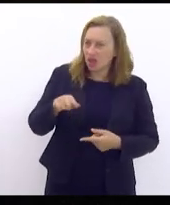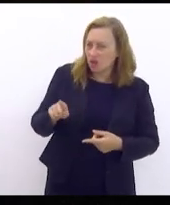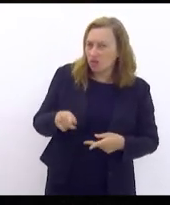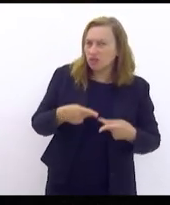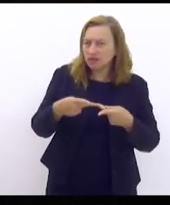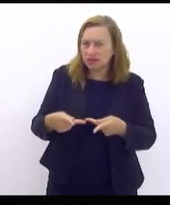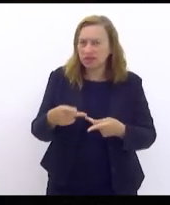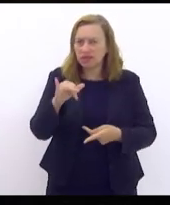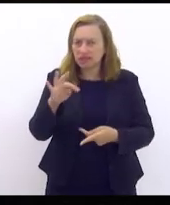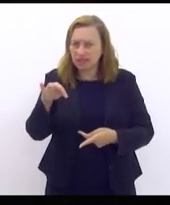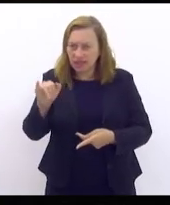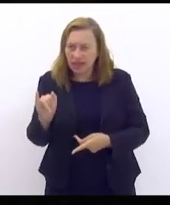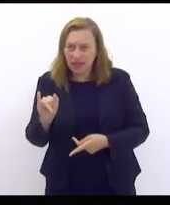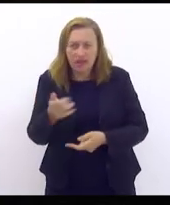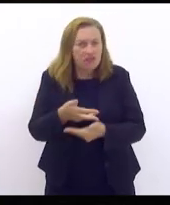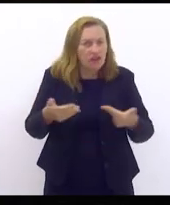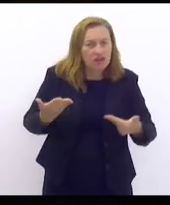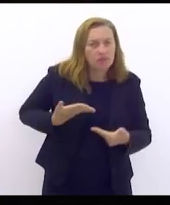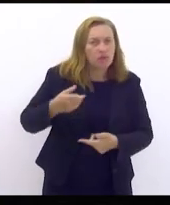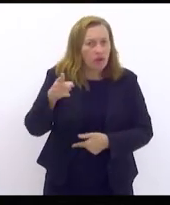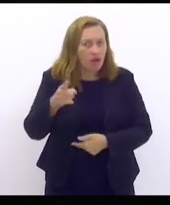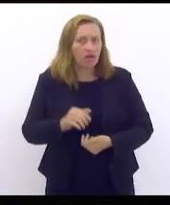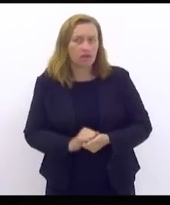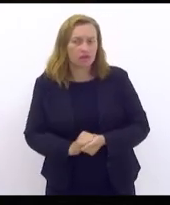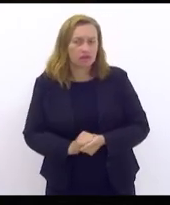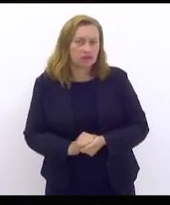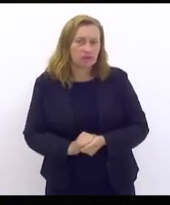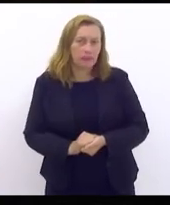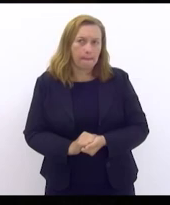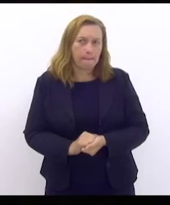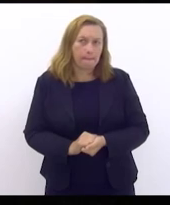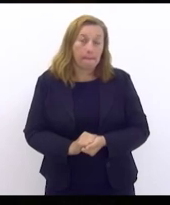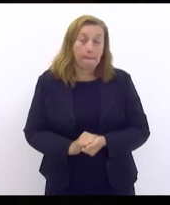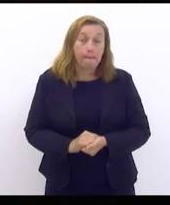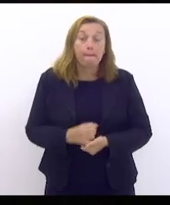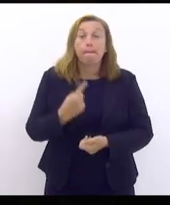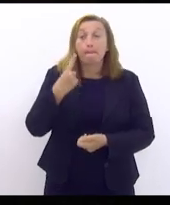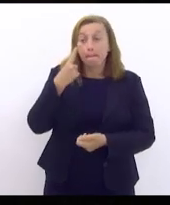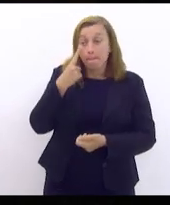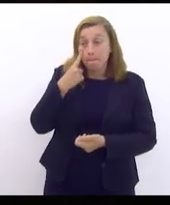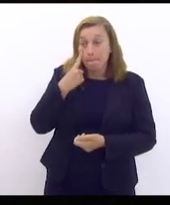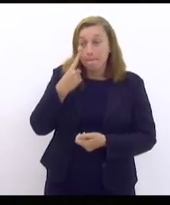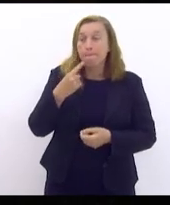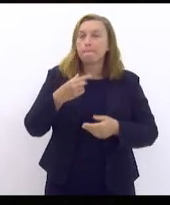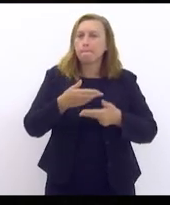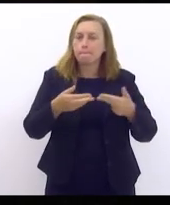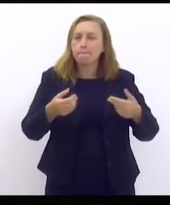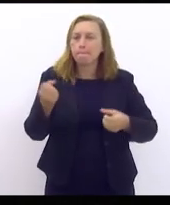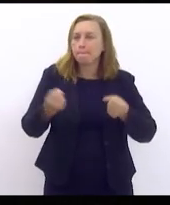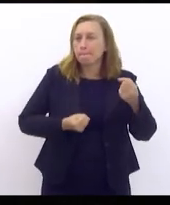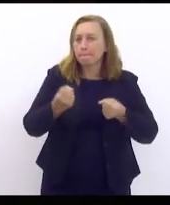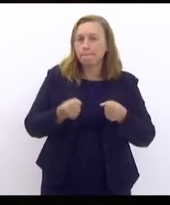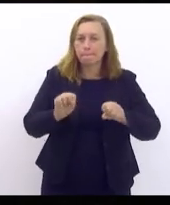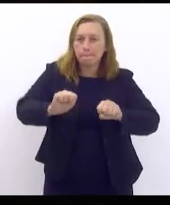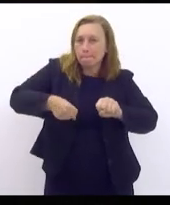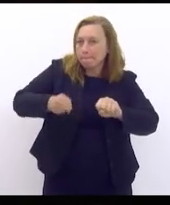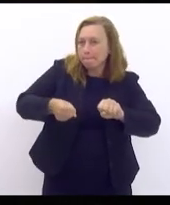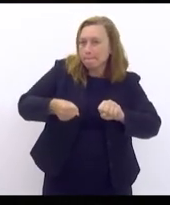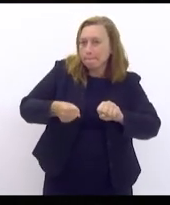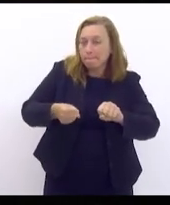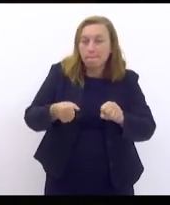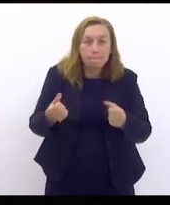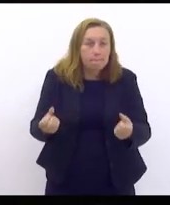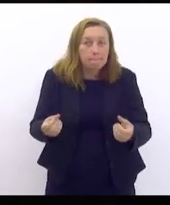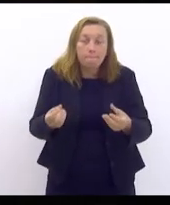Itatiaia, tenho vários amigos lá. Eu vejo o fluxo de carros, de motos, vai causar um